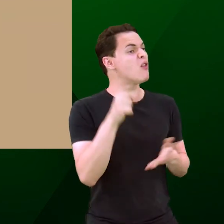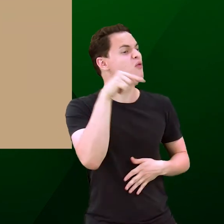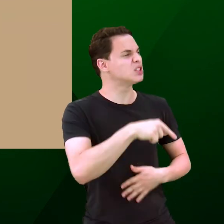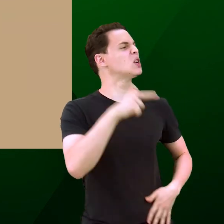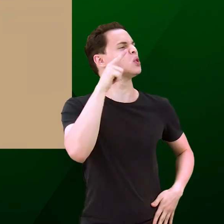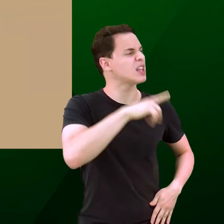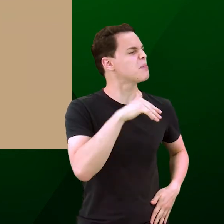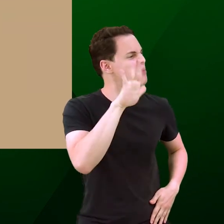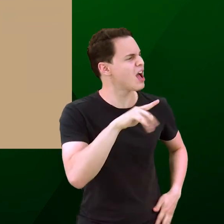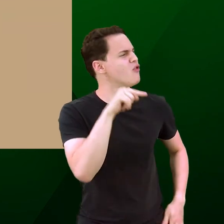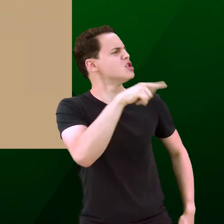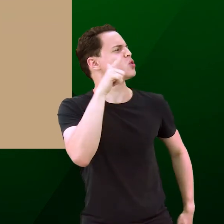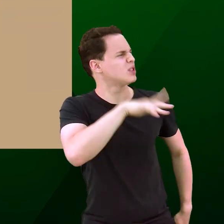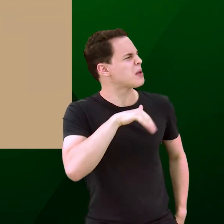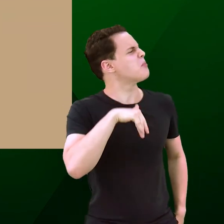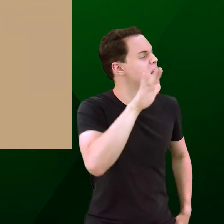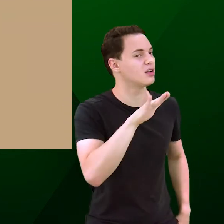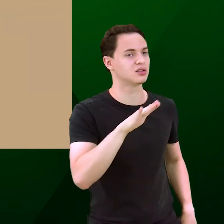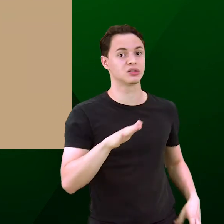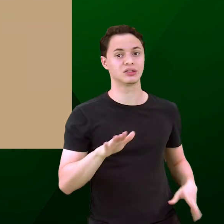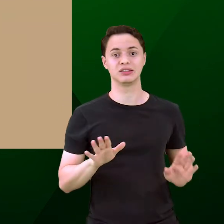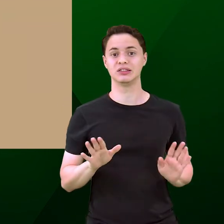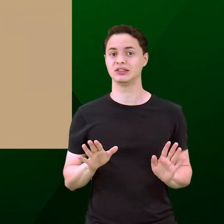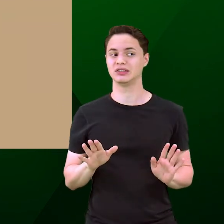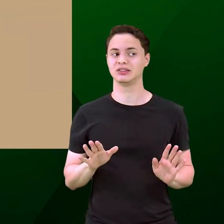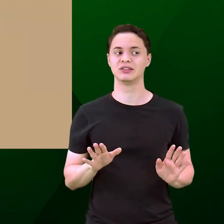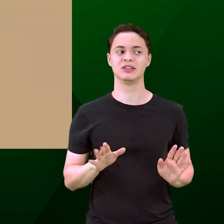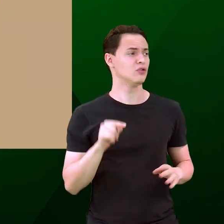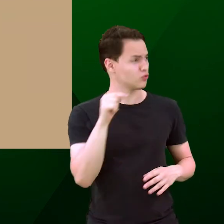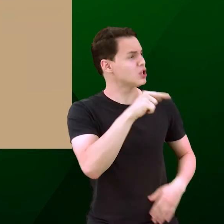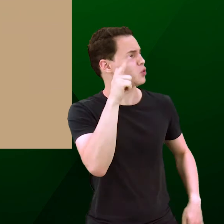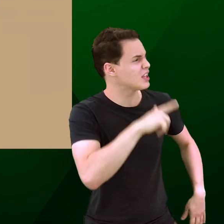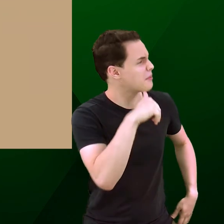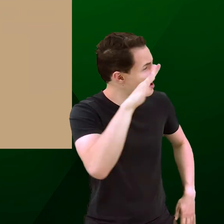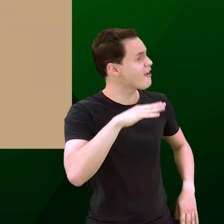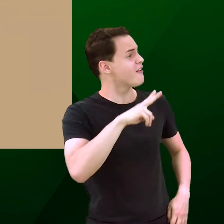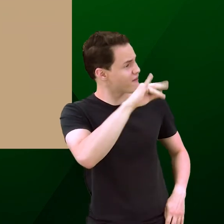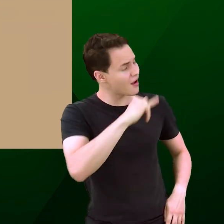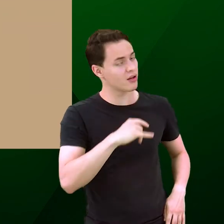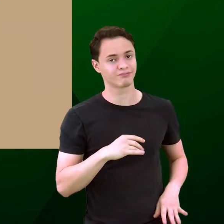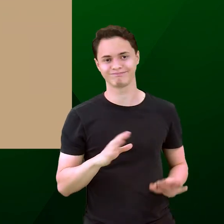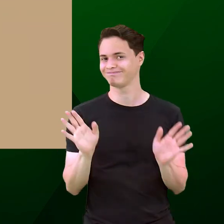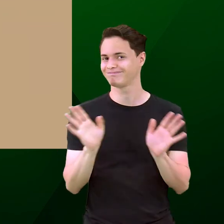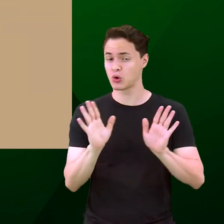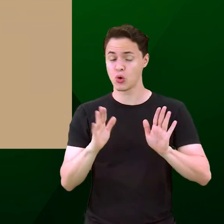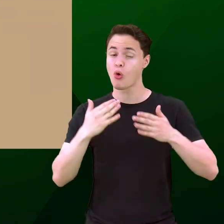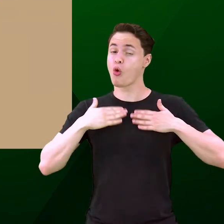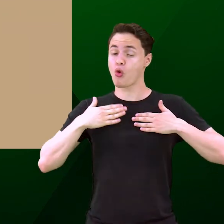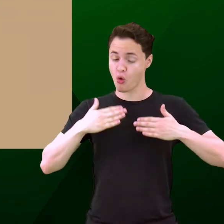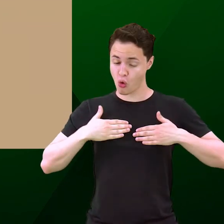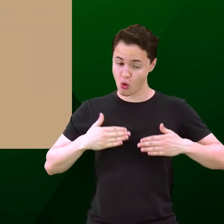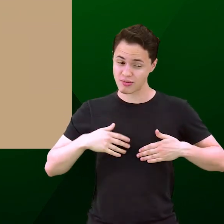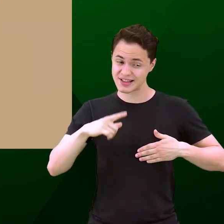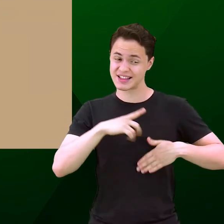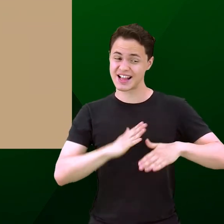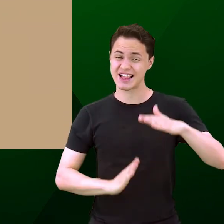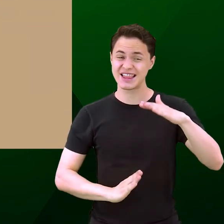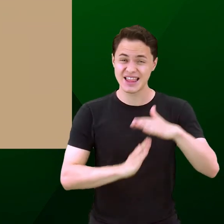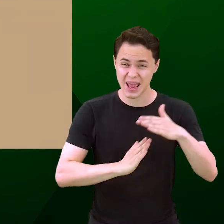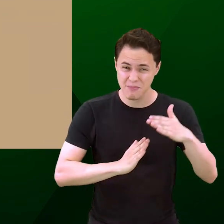eu procurei sintetizar nessa, que era que eu utilizava, costumava fazer, tá? Um corredor que já tinha